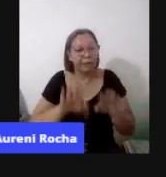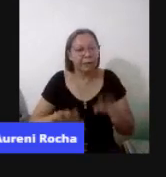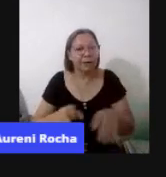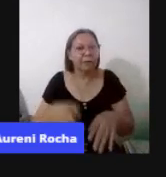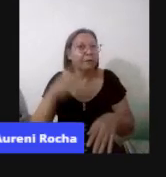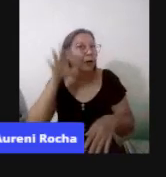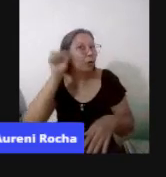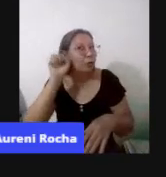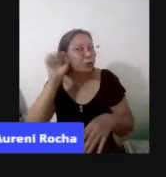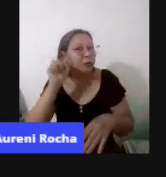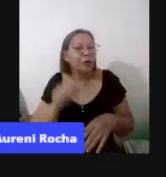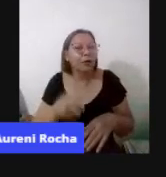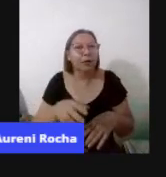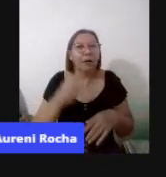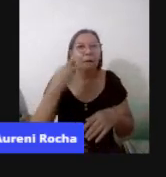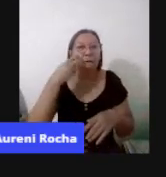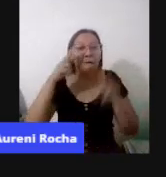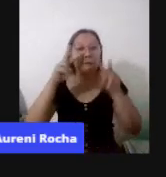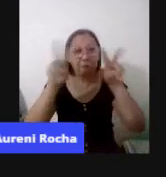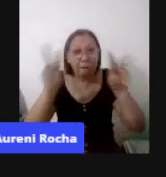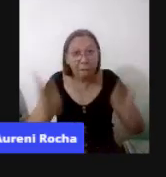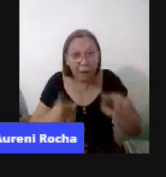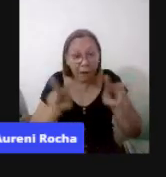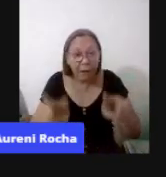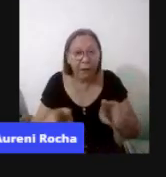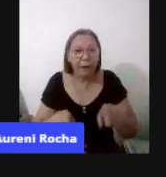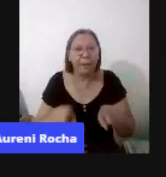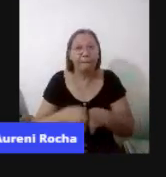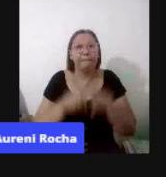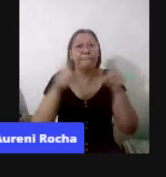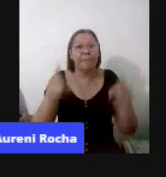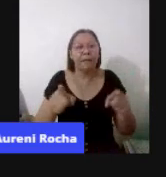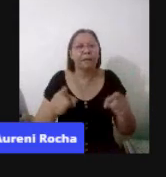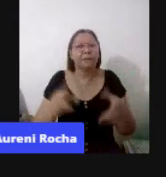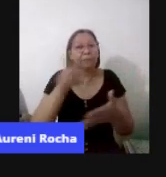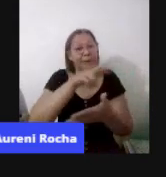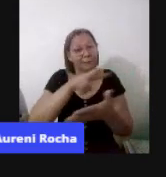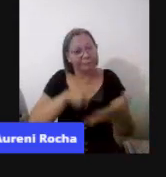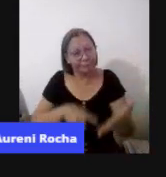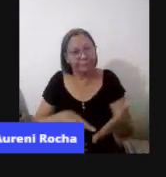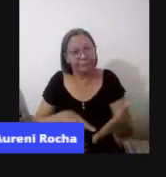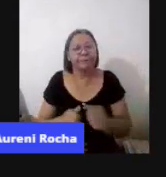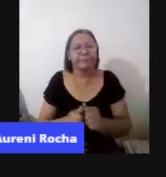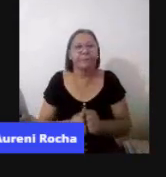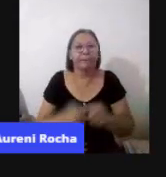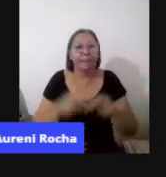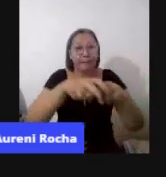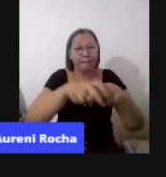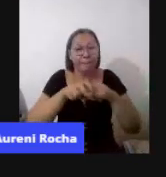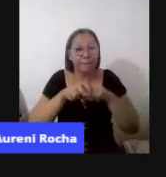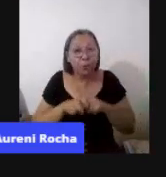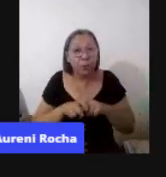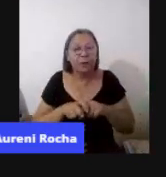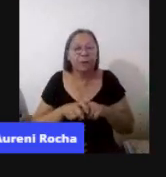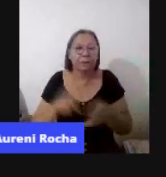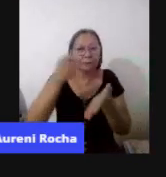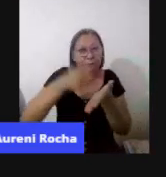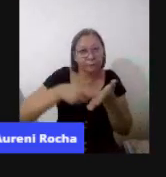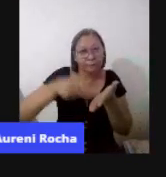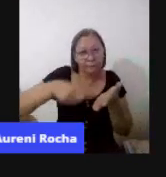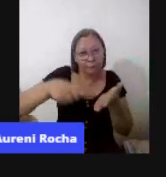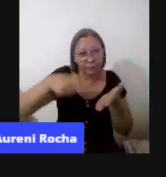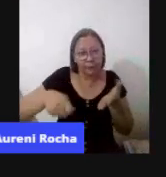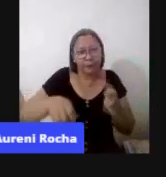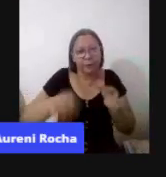ou assistir o link que a gente coloca, que o professor coloca no grupo, né? Então, por isso, a gente transcreve